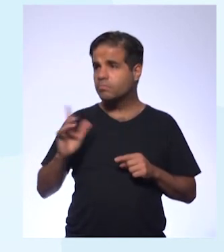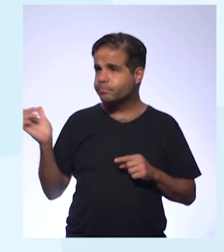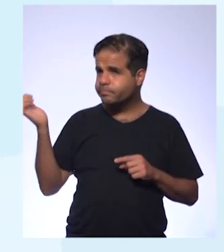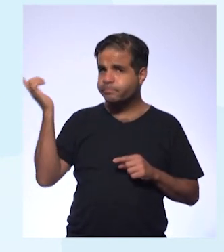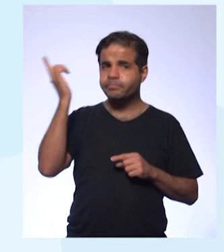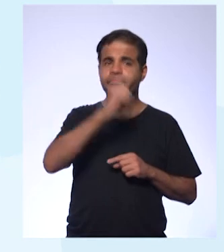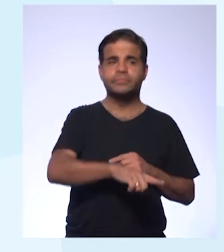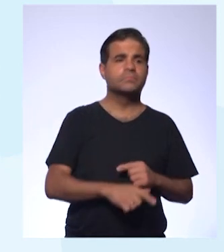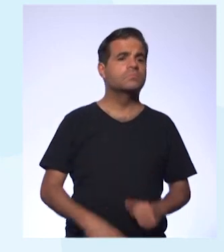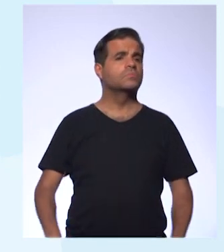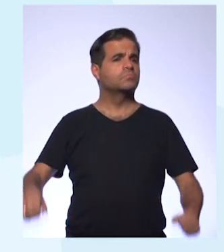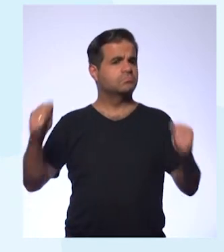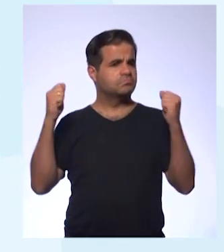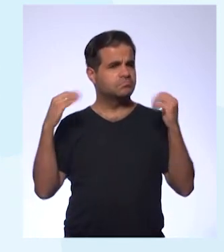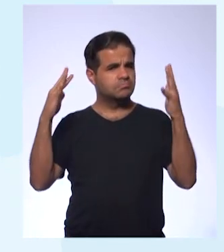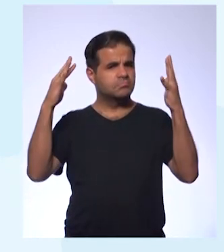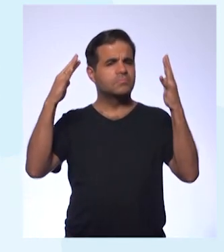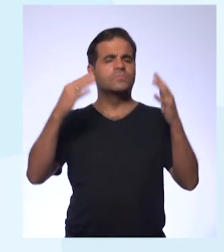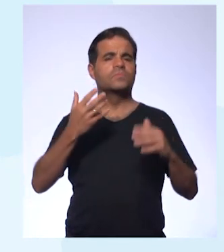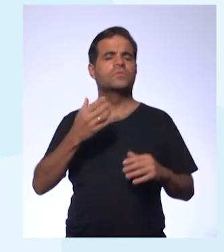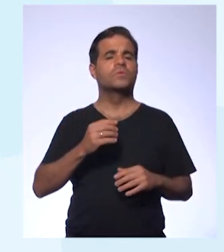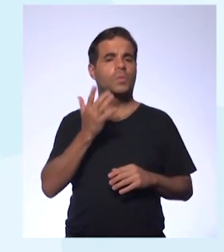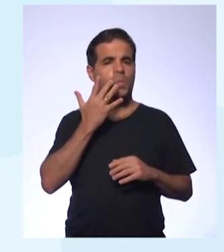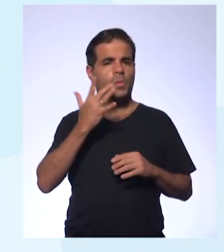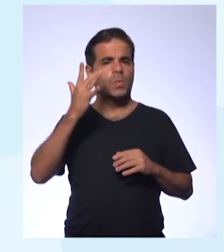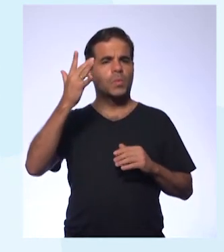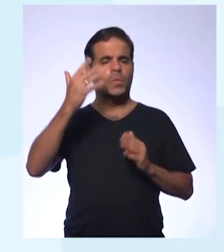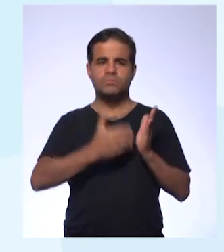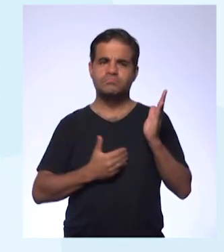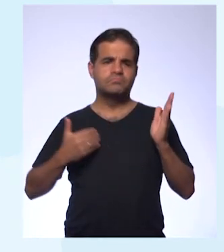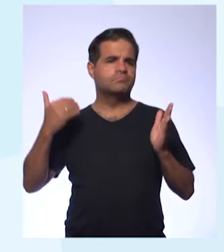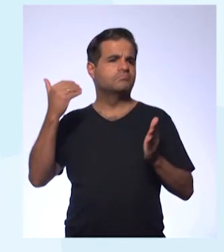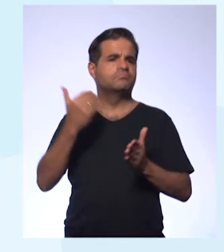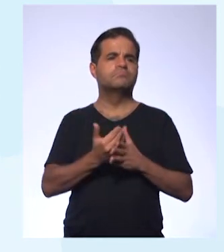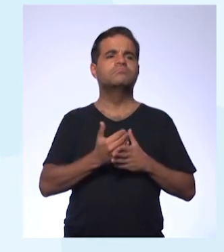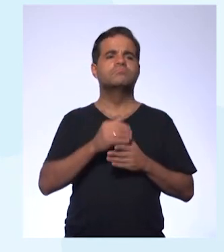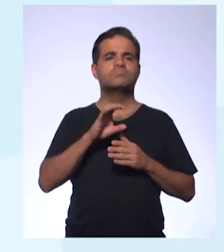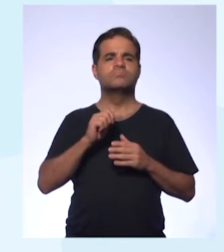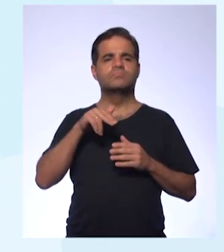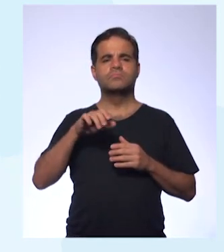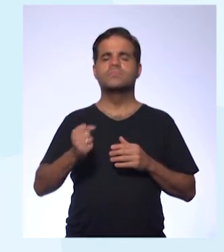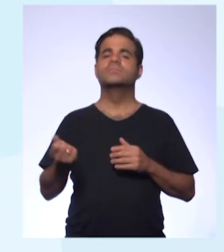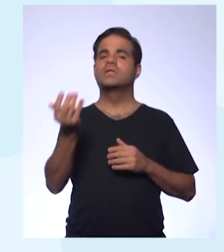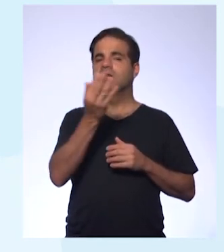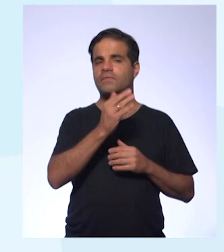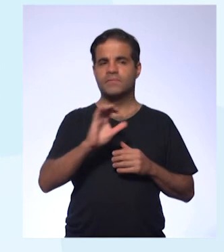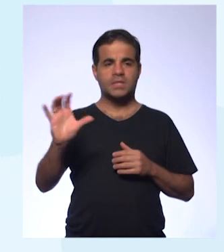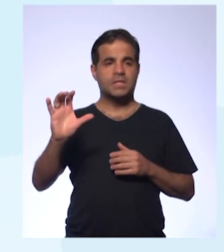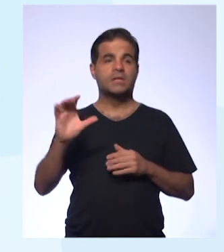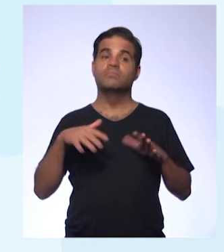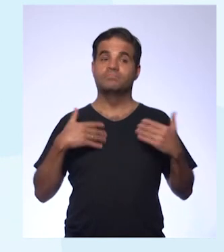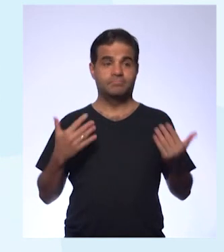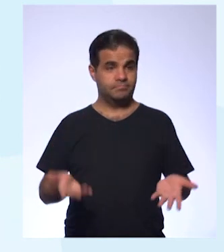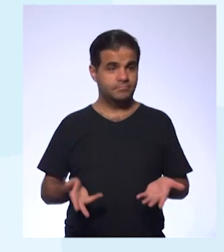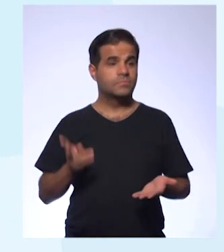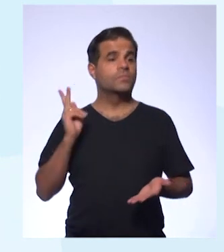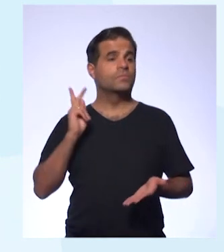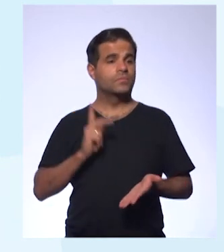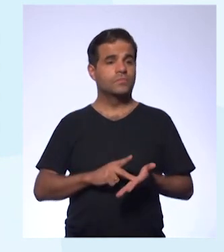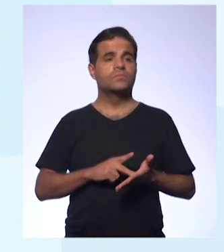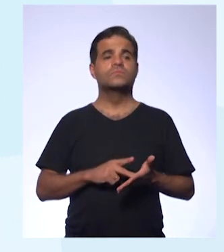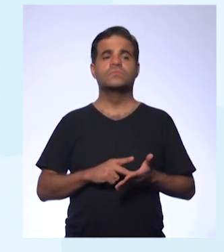conquistar a Palma de Ouro, prêmio máximo do Festival de Cannes, na França. Na verdade, o